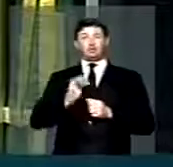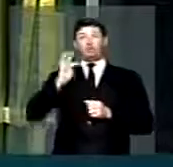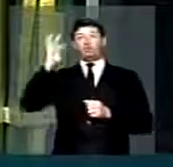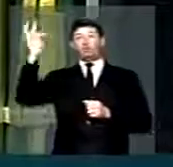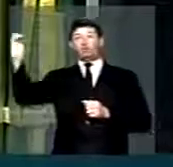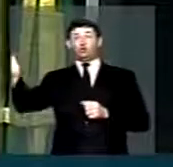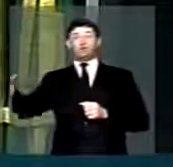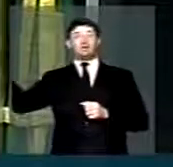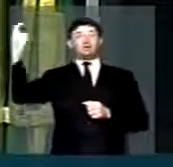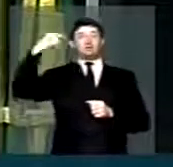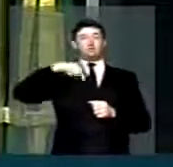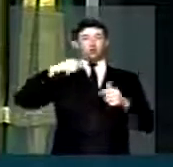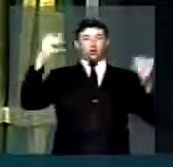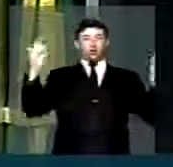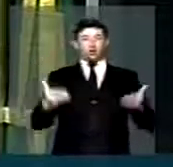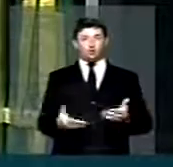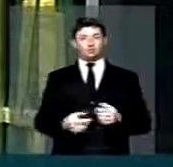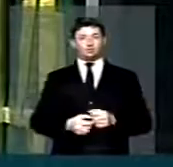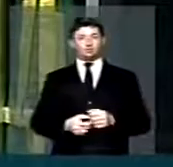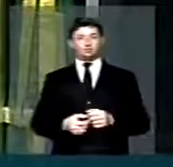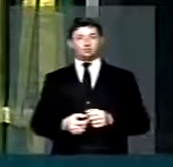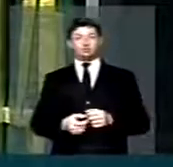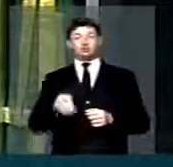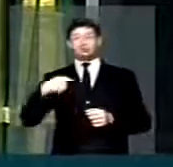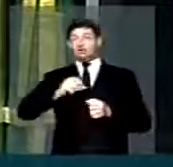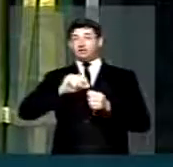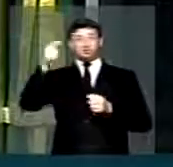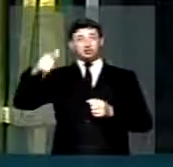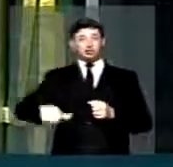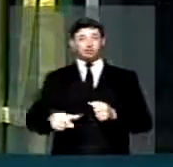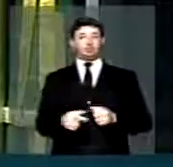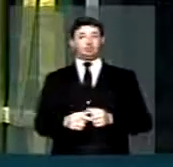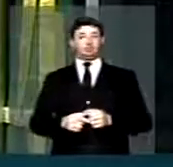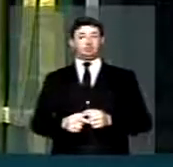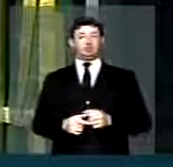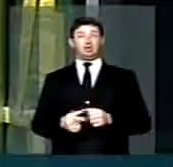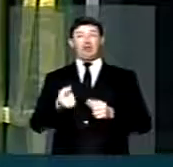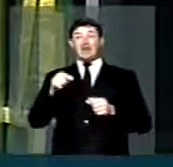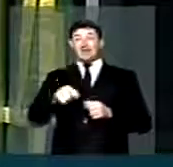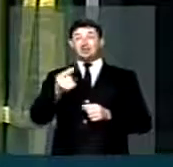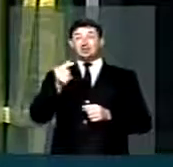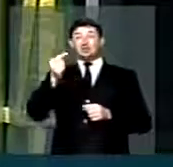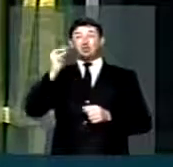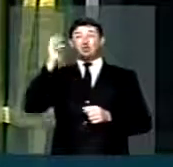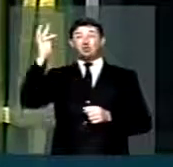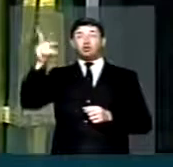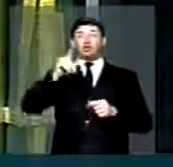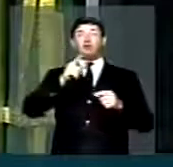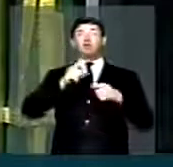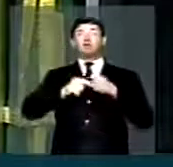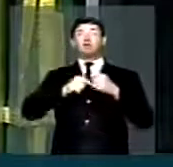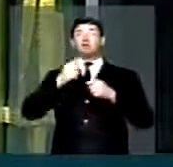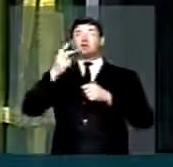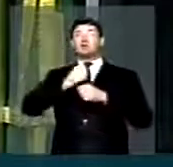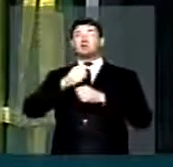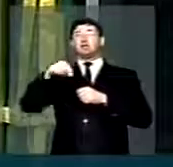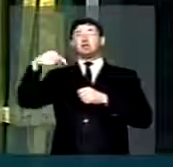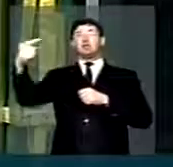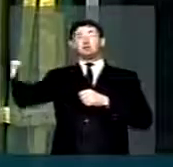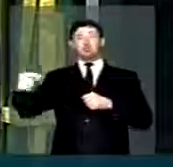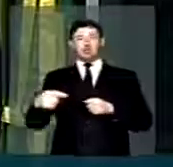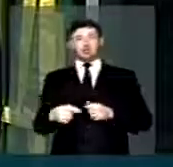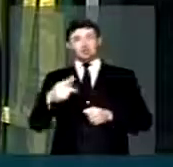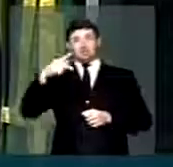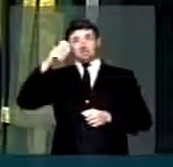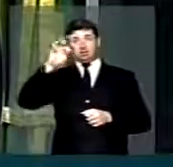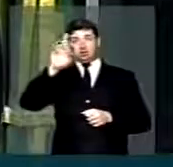hoje. Nós comemos o jantar. Esse dinheiro era do futuro, essa concessão ia ser renovada em 2, 3 anos. A